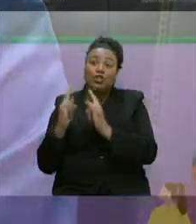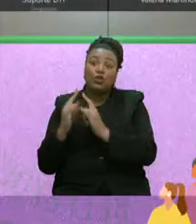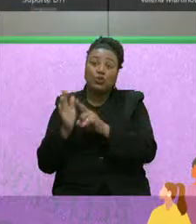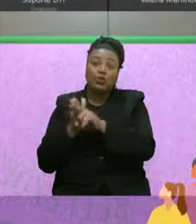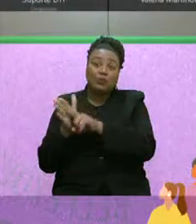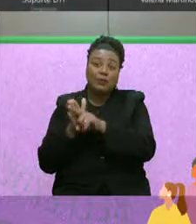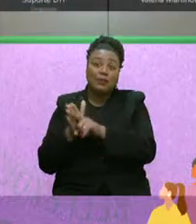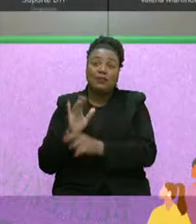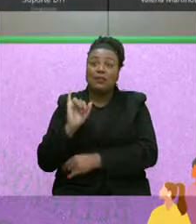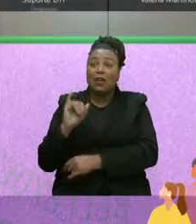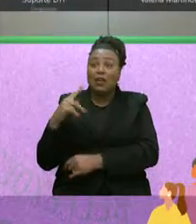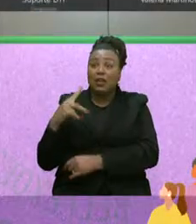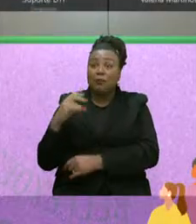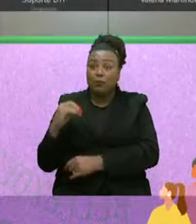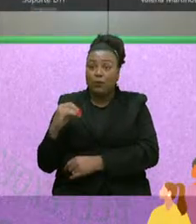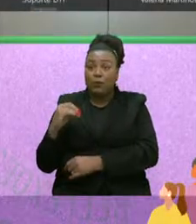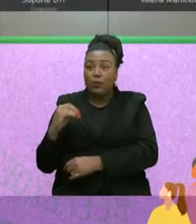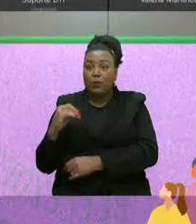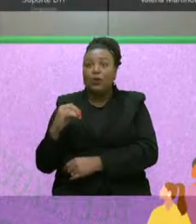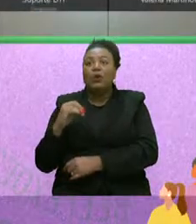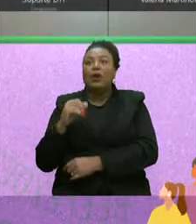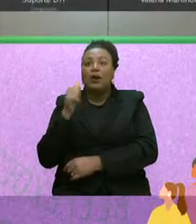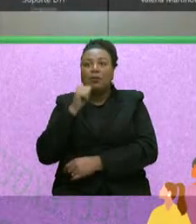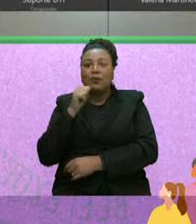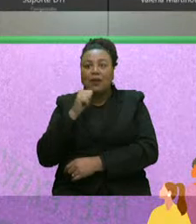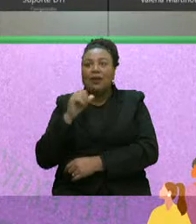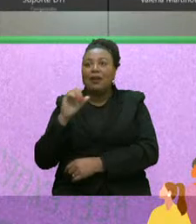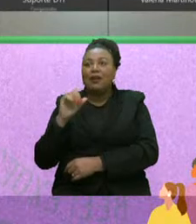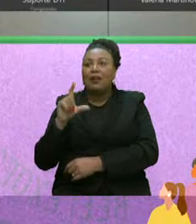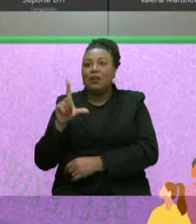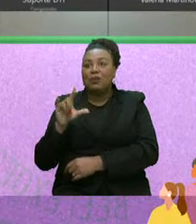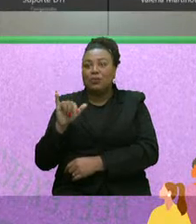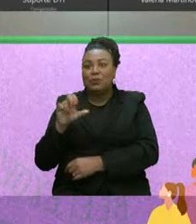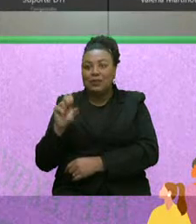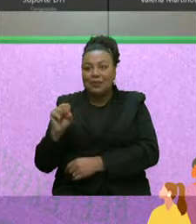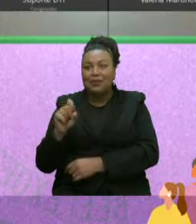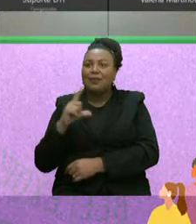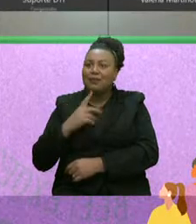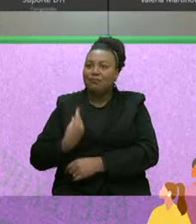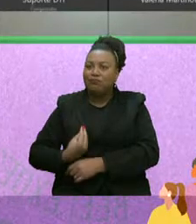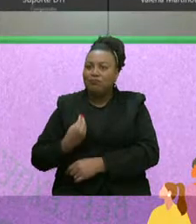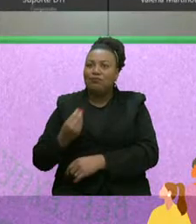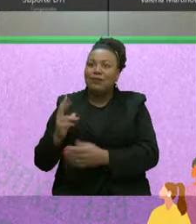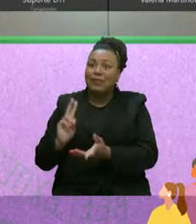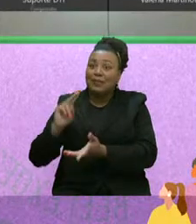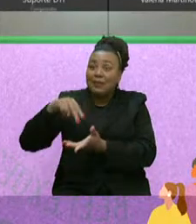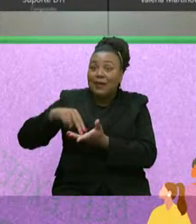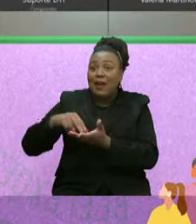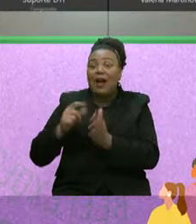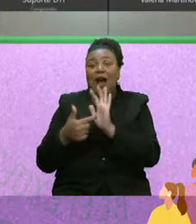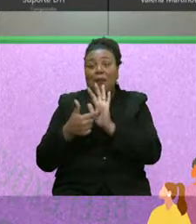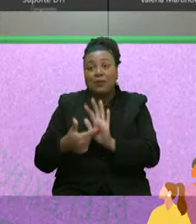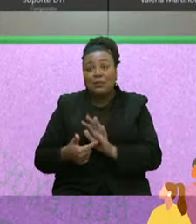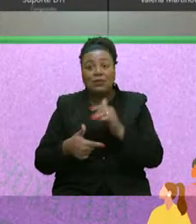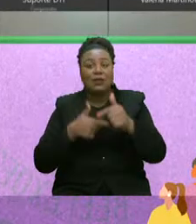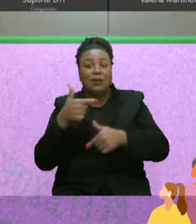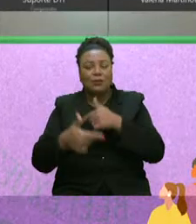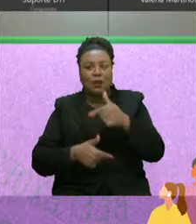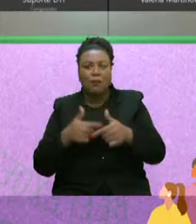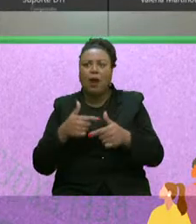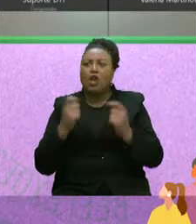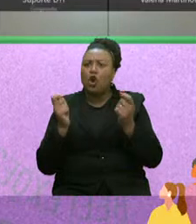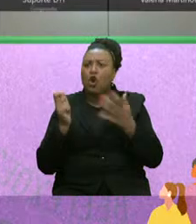Opinião, IPO, Elis Radman, que gentilmente, mais uma vez, vem presencialmente a essa casa apresentar o trabalho com